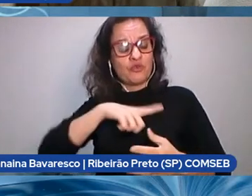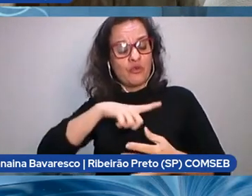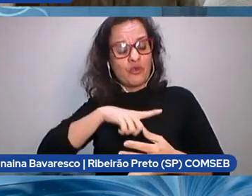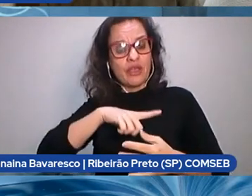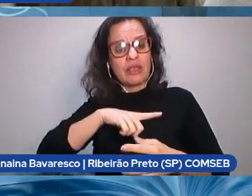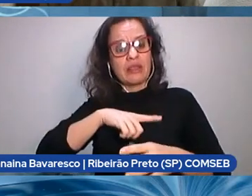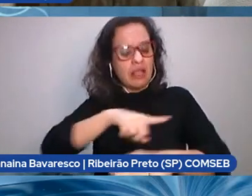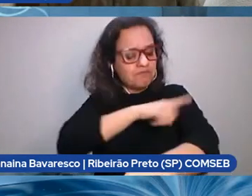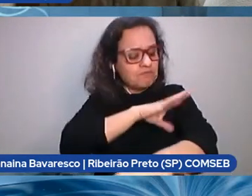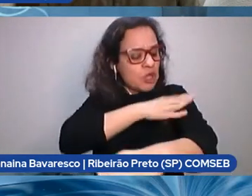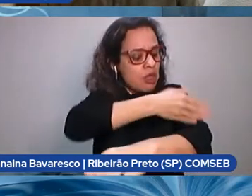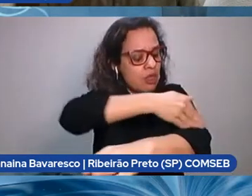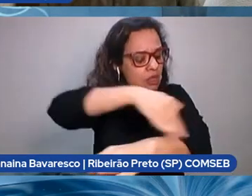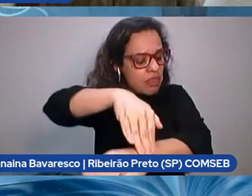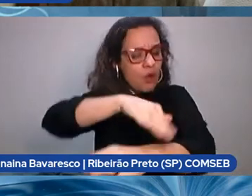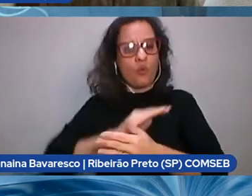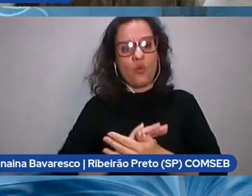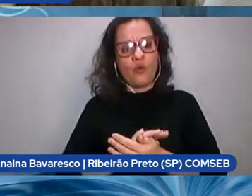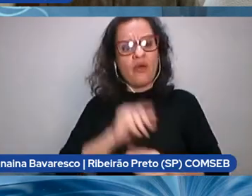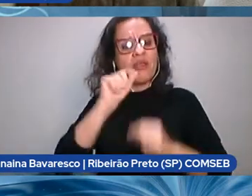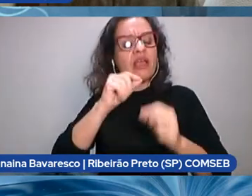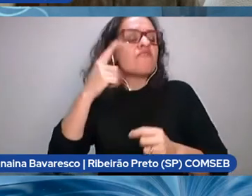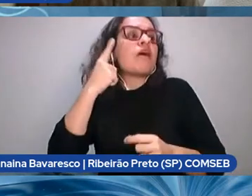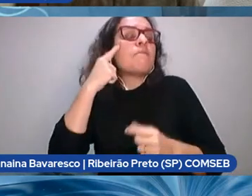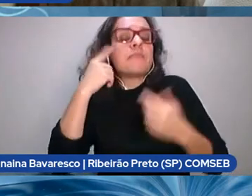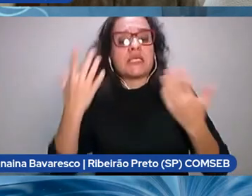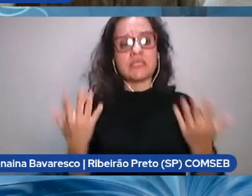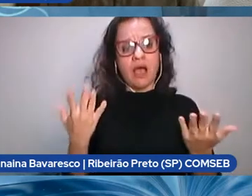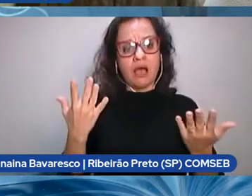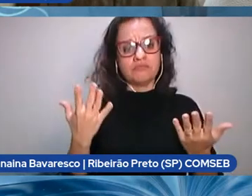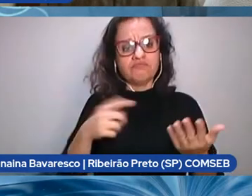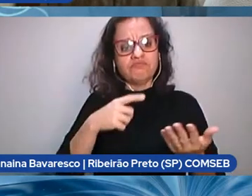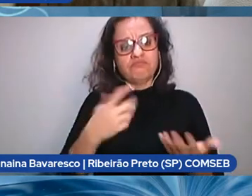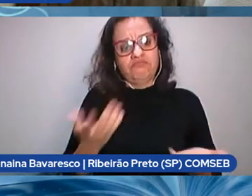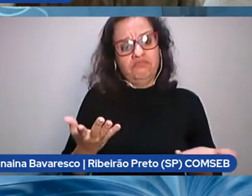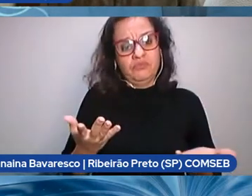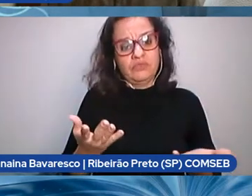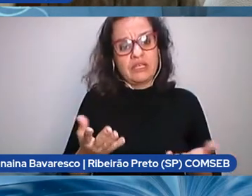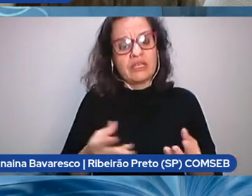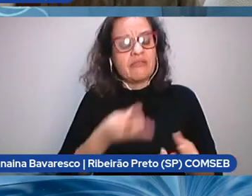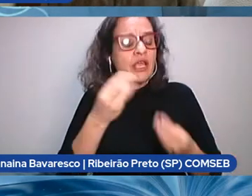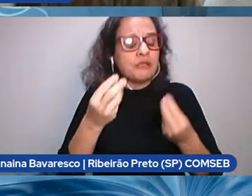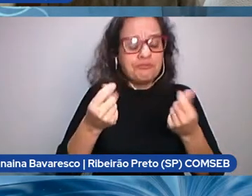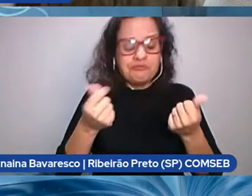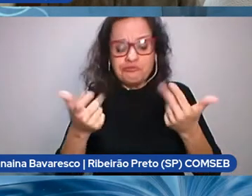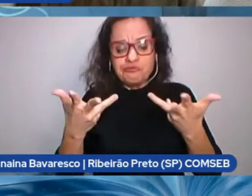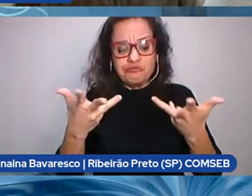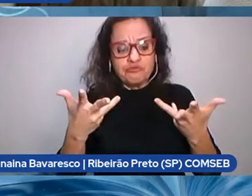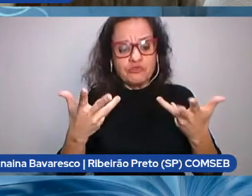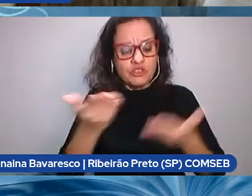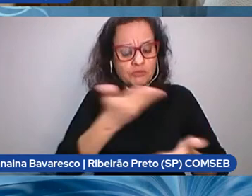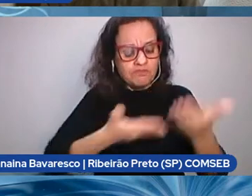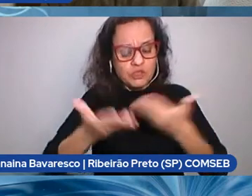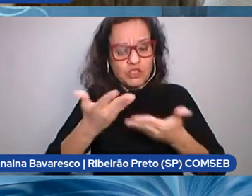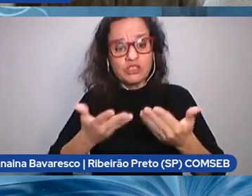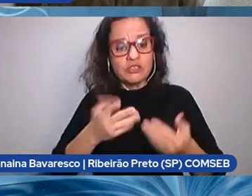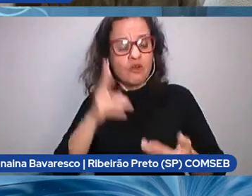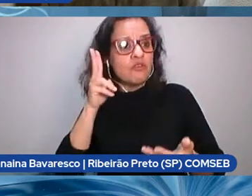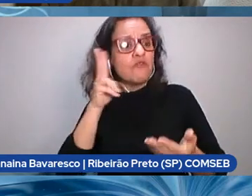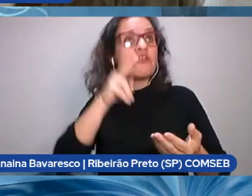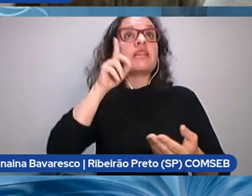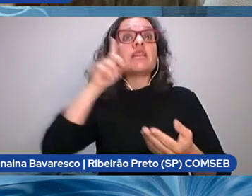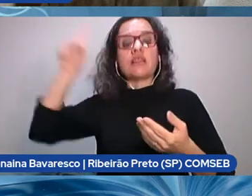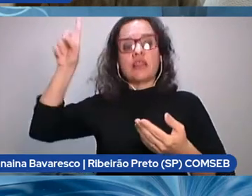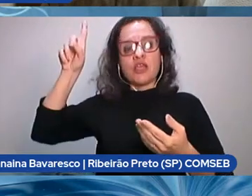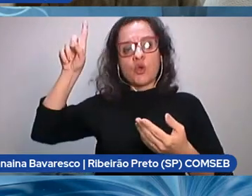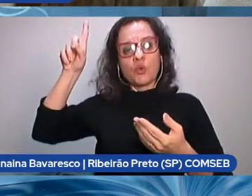apoios. Quem vai pensar nisso? Ninguém. A não ser que tenha esse tipo de interação. Então, a gente vê Deus, a gente tem